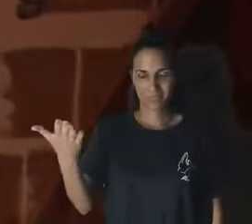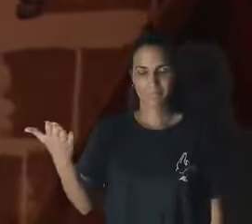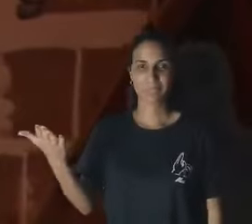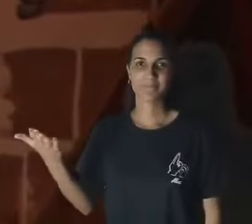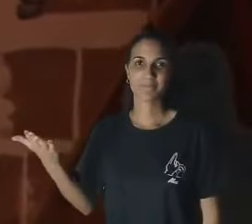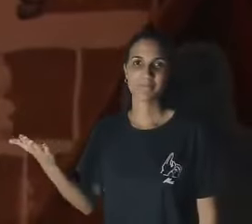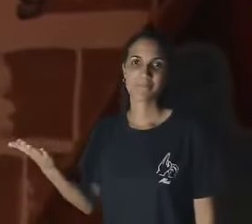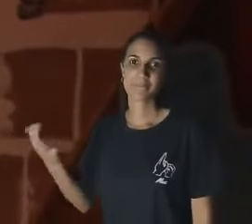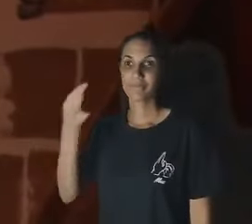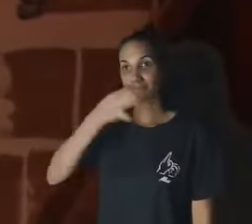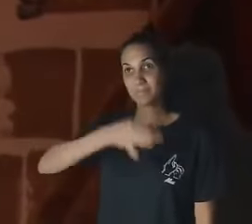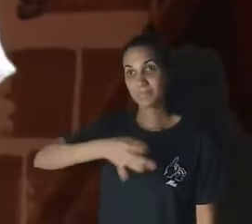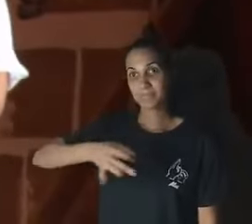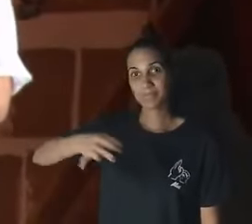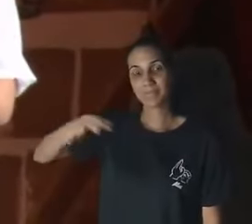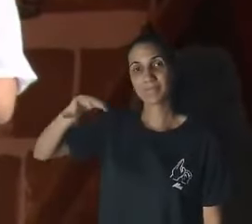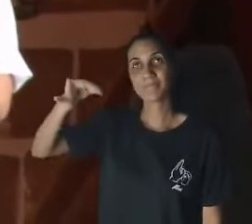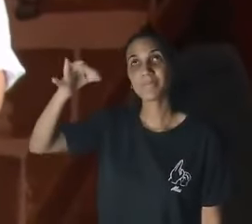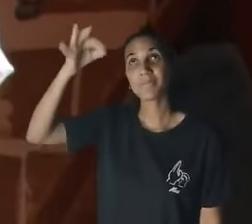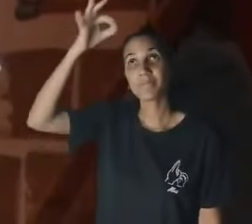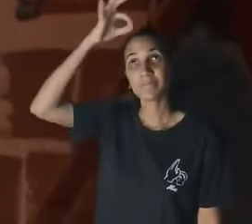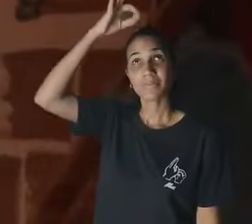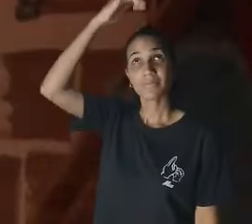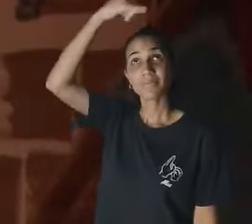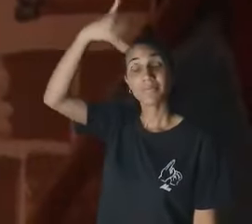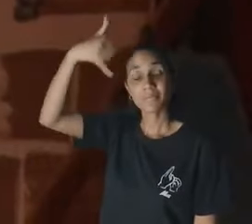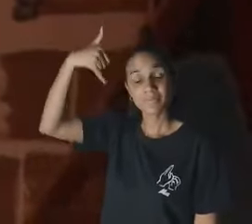vós. Envio a minha unção.